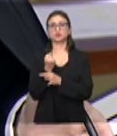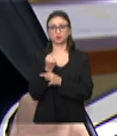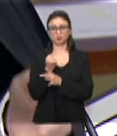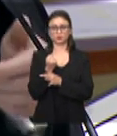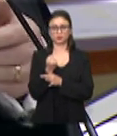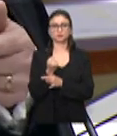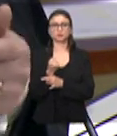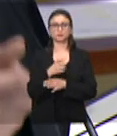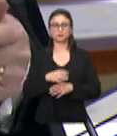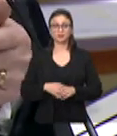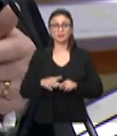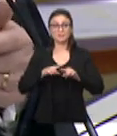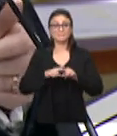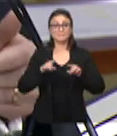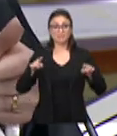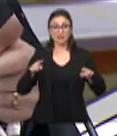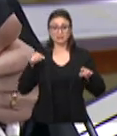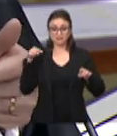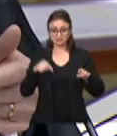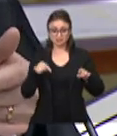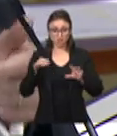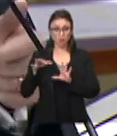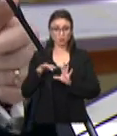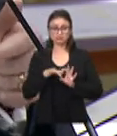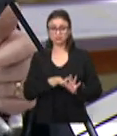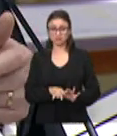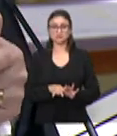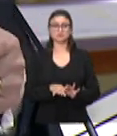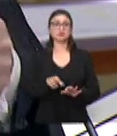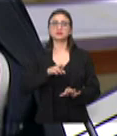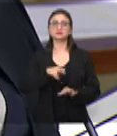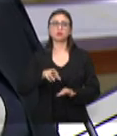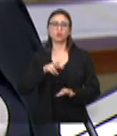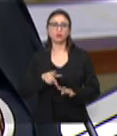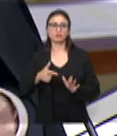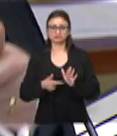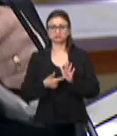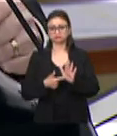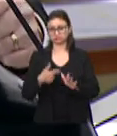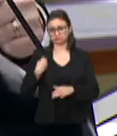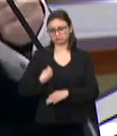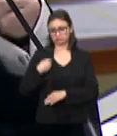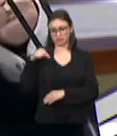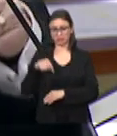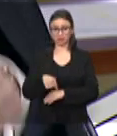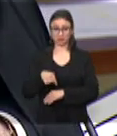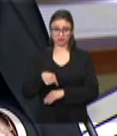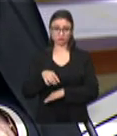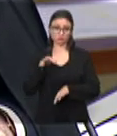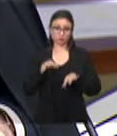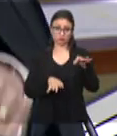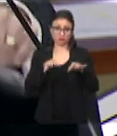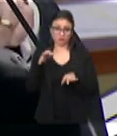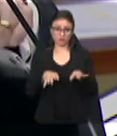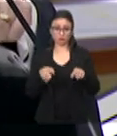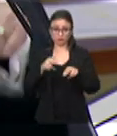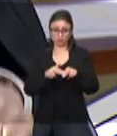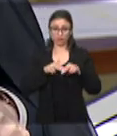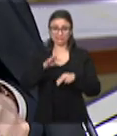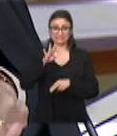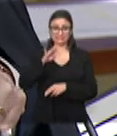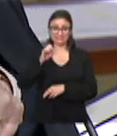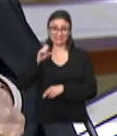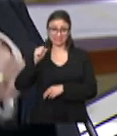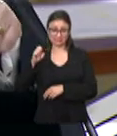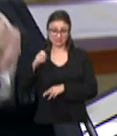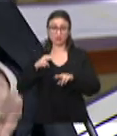Fachin. Mas esse contexto... STF fixa tese para orientar instâncias do judiciário em decisões